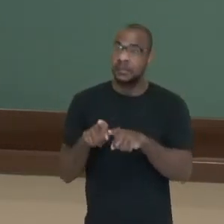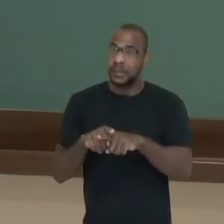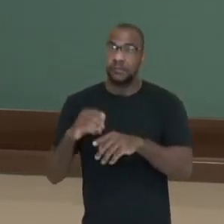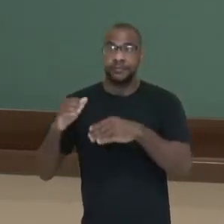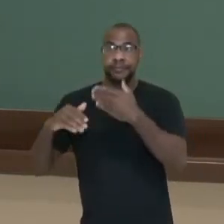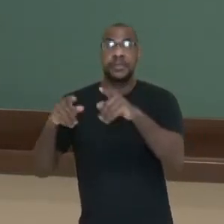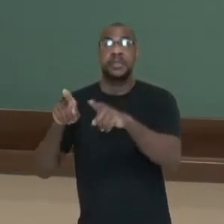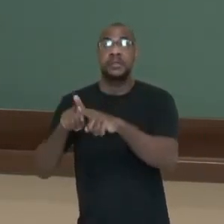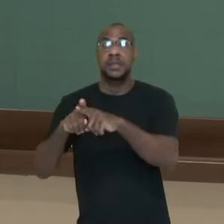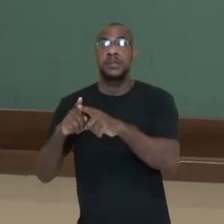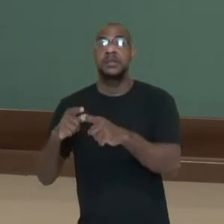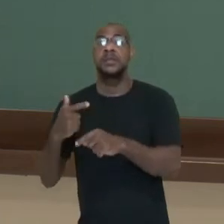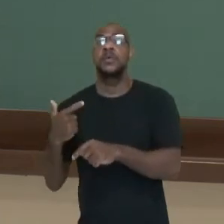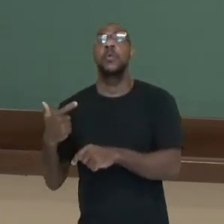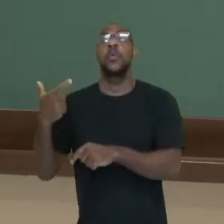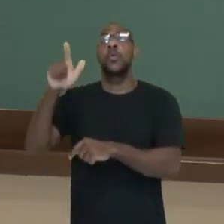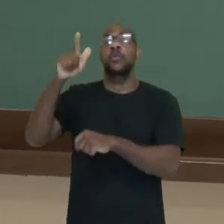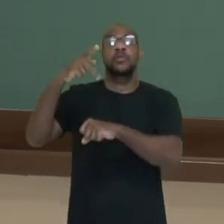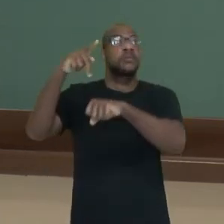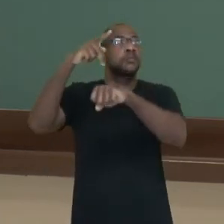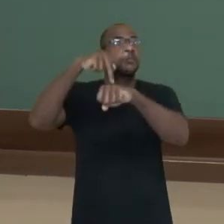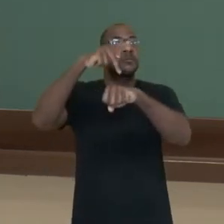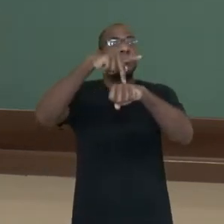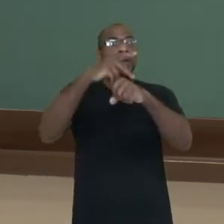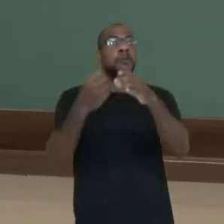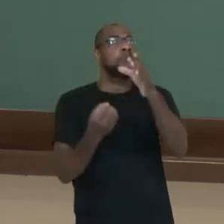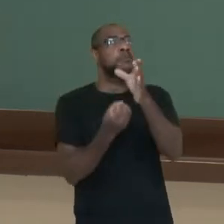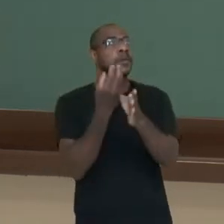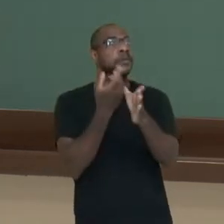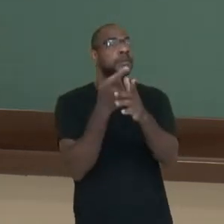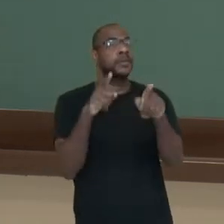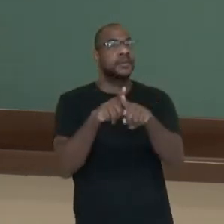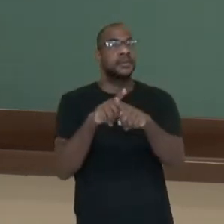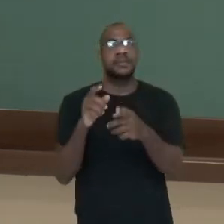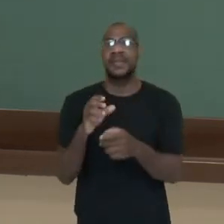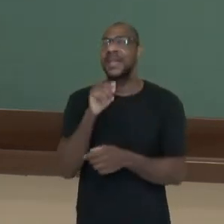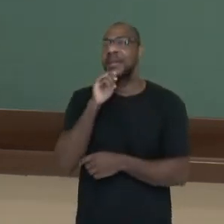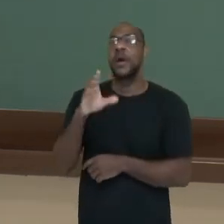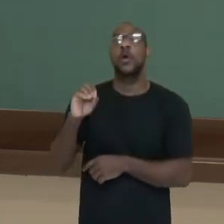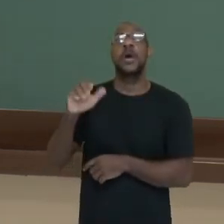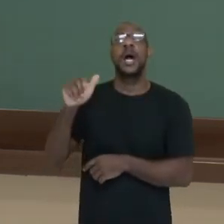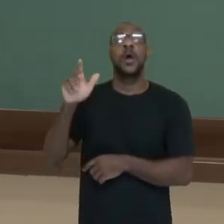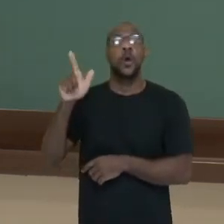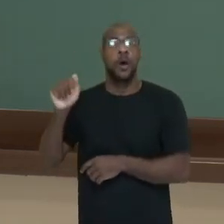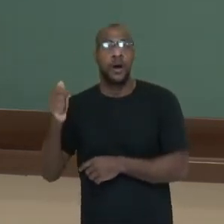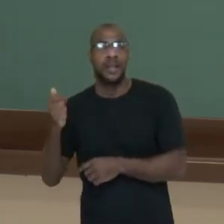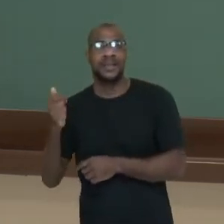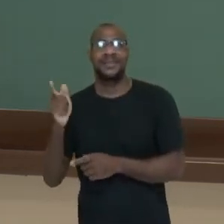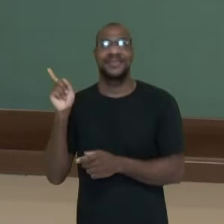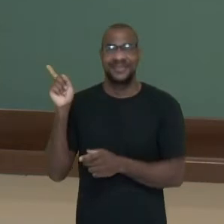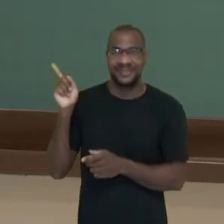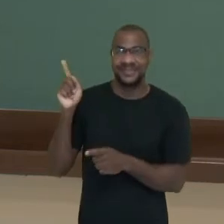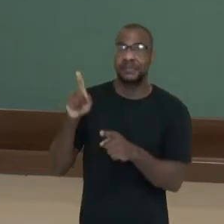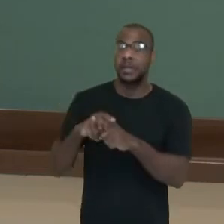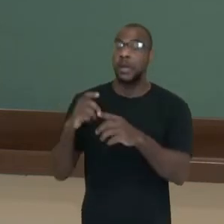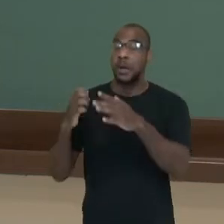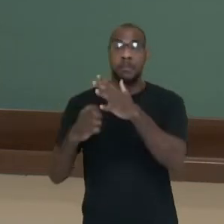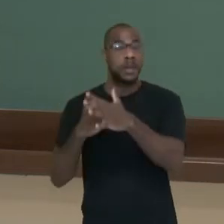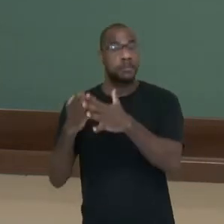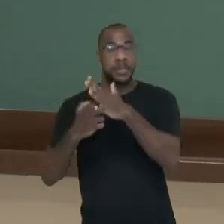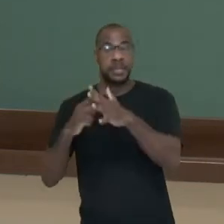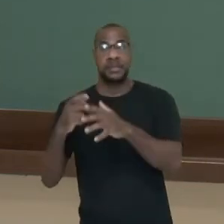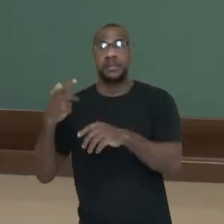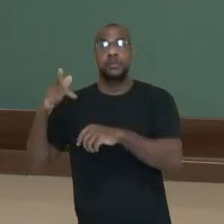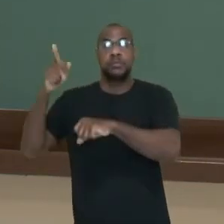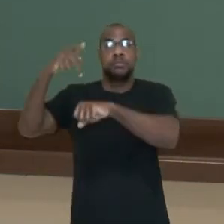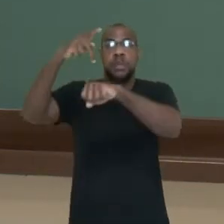extrapolam as suas fronteiras e vão para outros, como é o caso da Coca-Cola, por exemplo, uma empresa multinacional, que